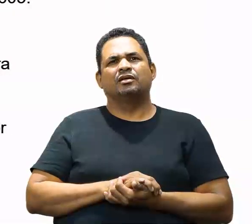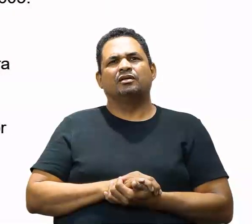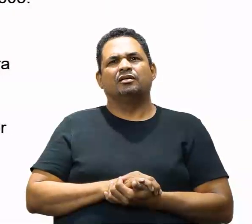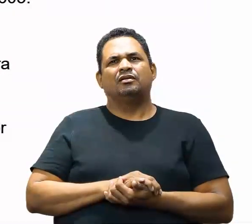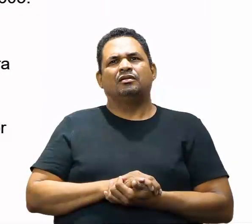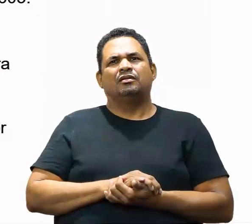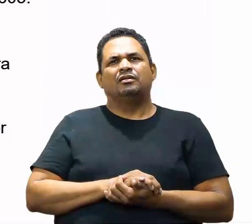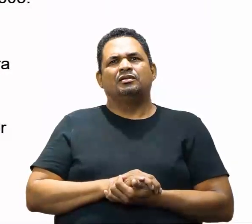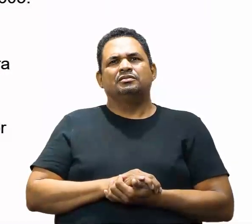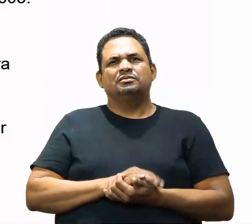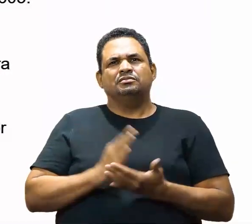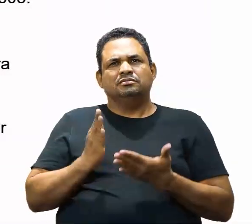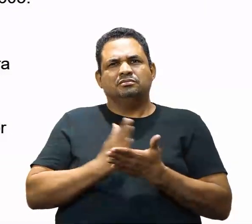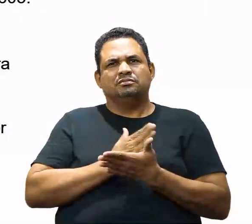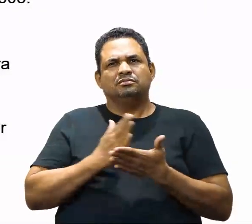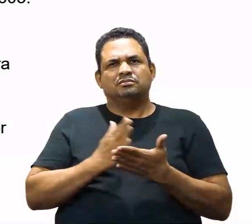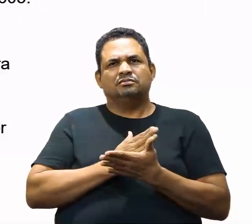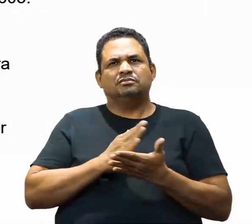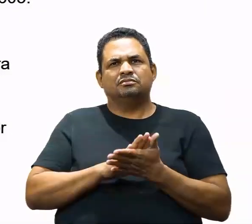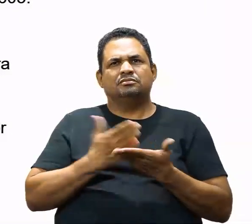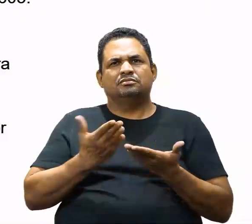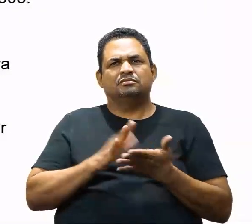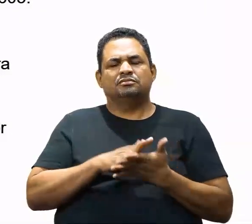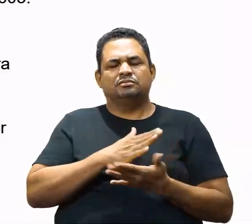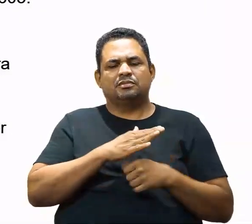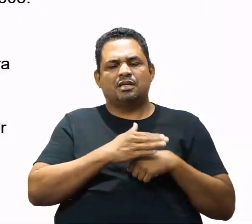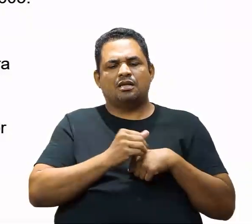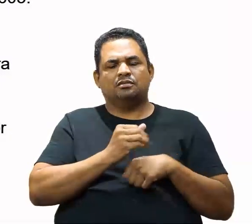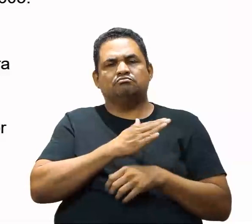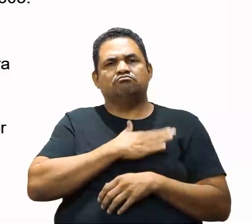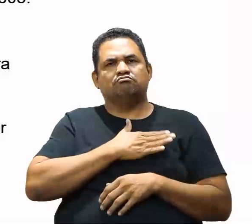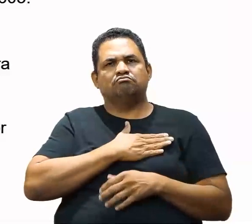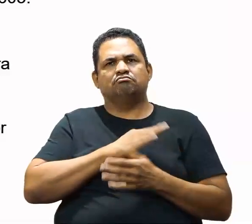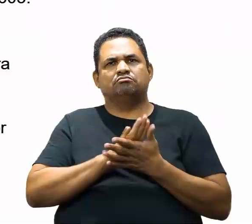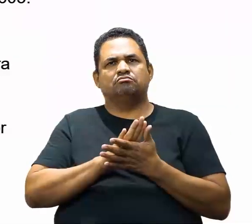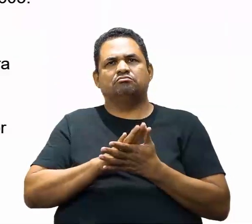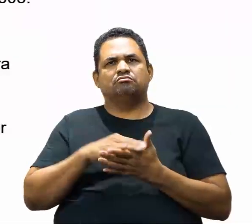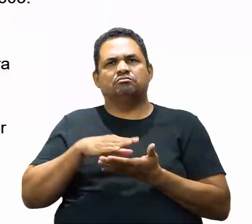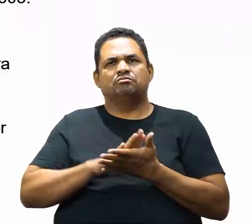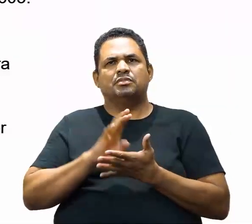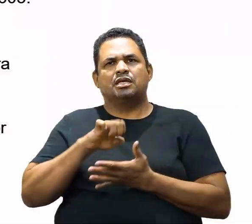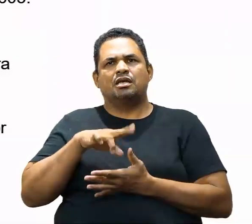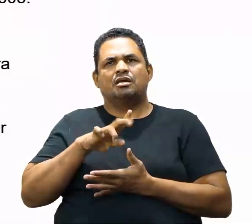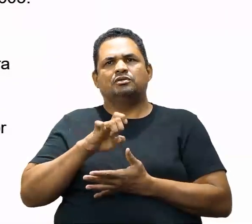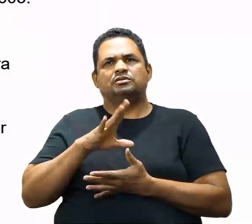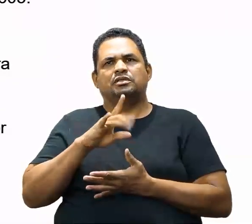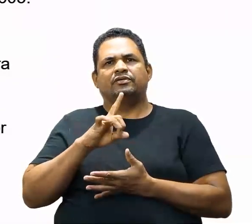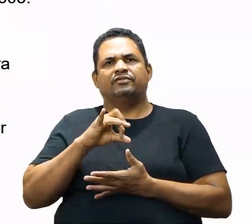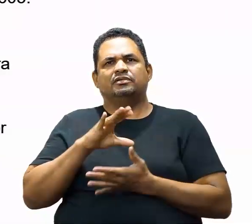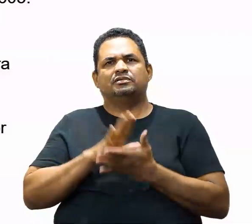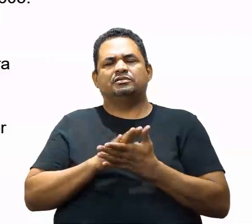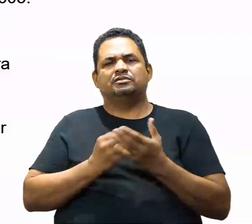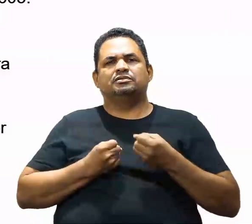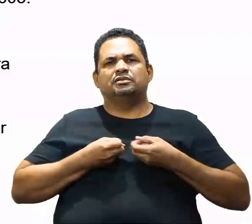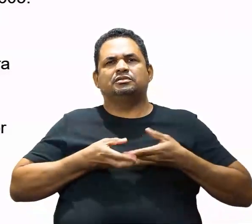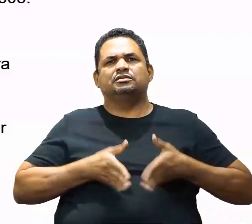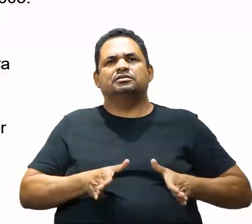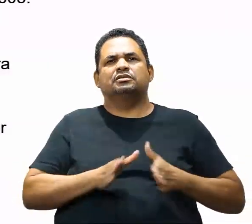é um livro escrito pelo nosso queridíssimo Miguel de Cervantes, que nasceu em 1547, mas faleceu